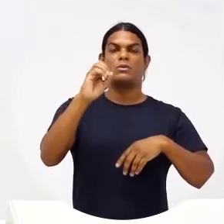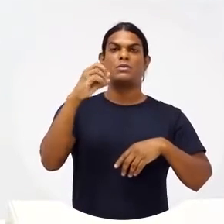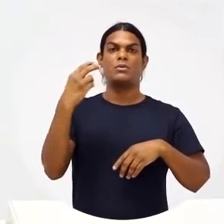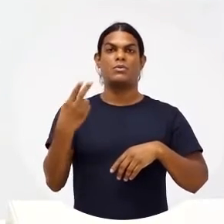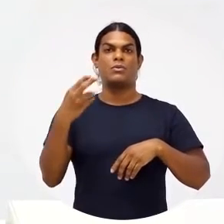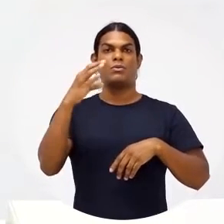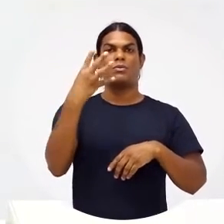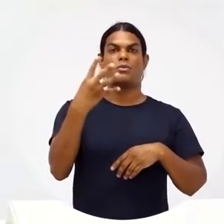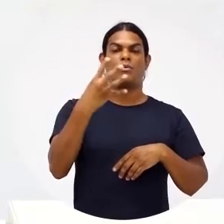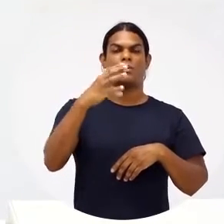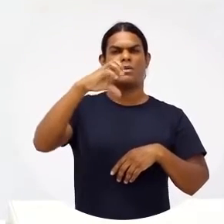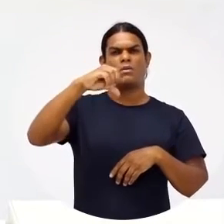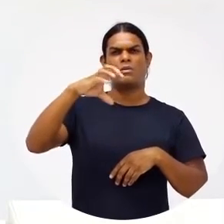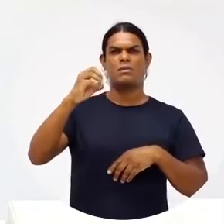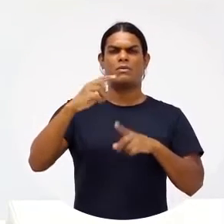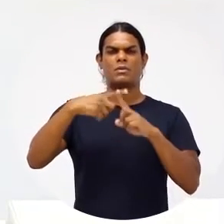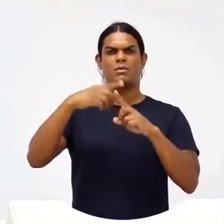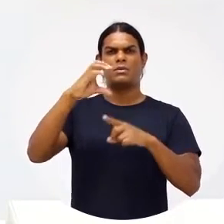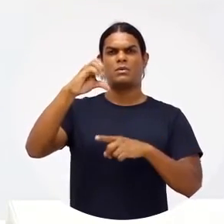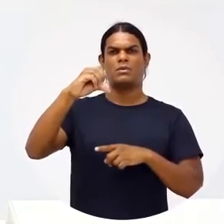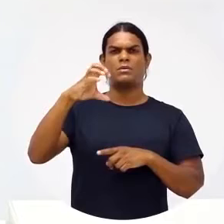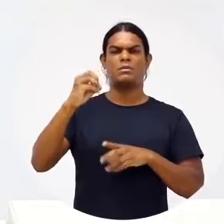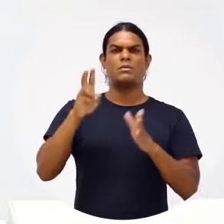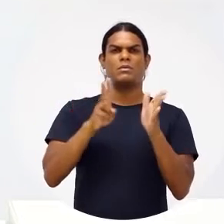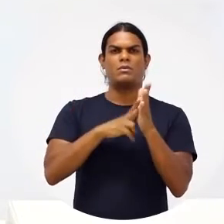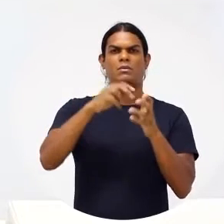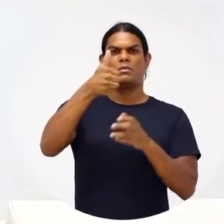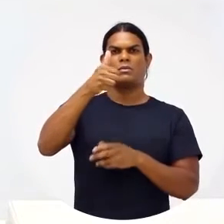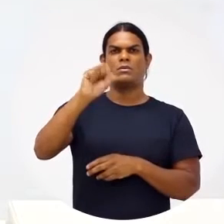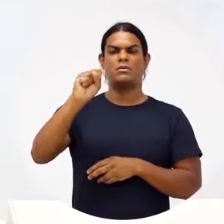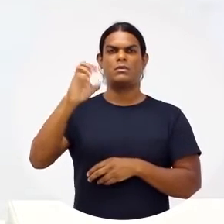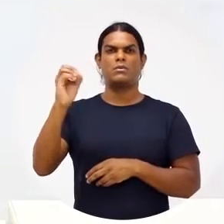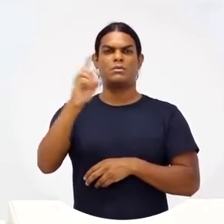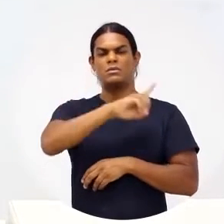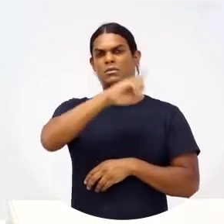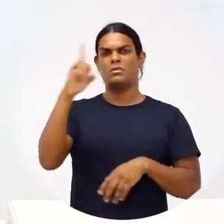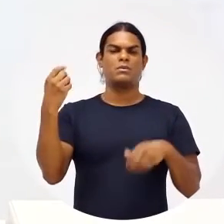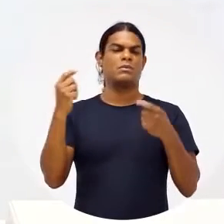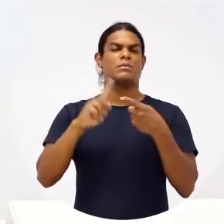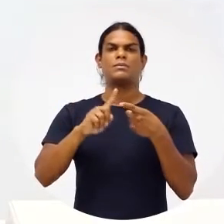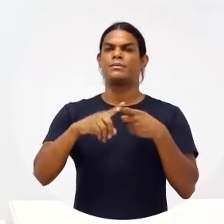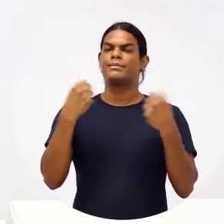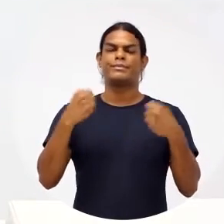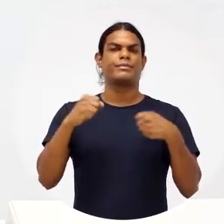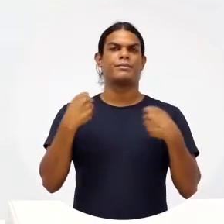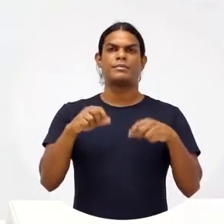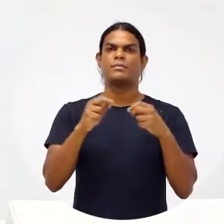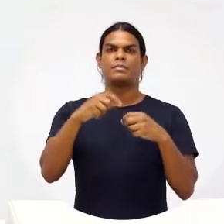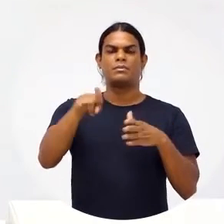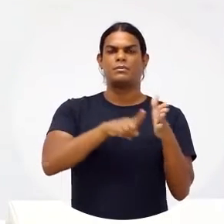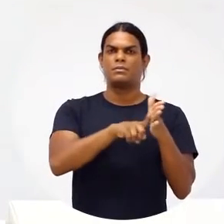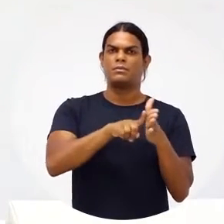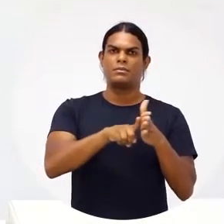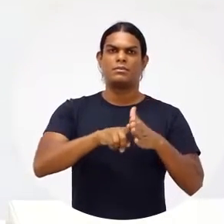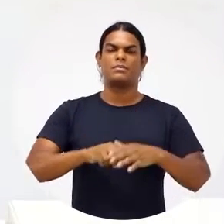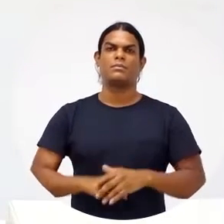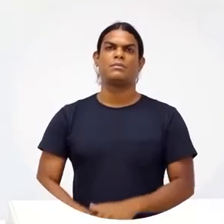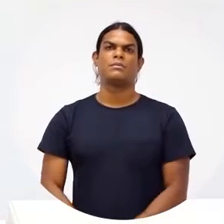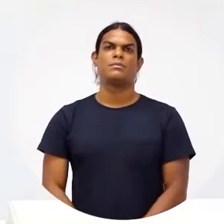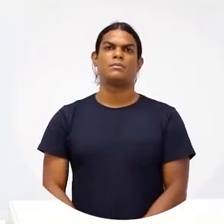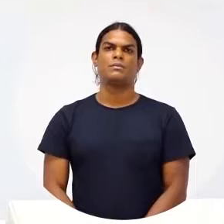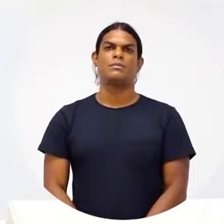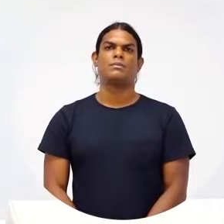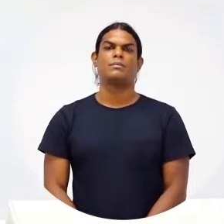mais 90 dias dariam 180 dias. Então, o trabalhador também não precisaria realizar esse exame